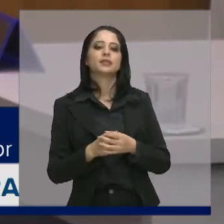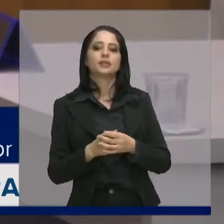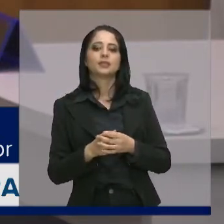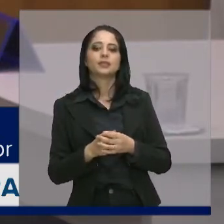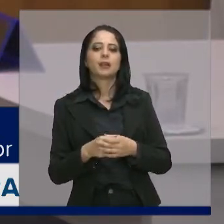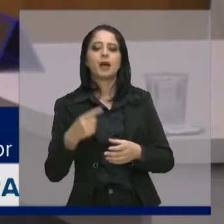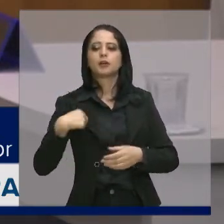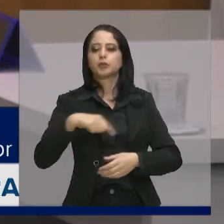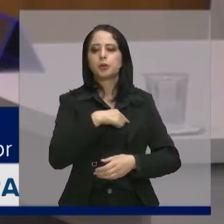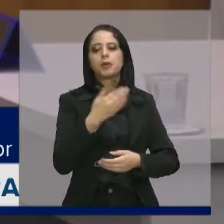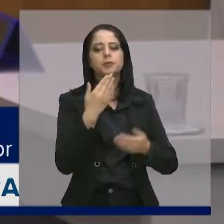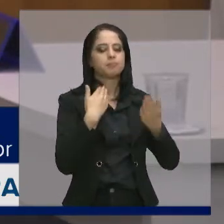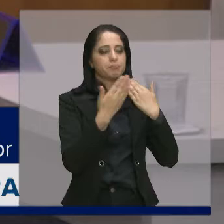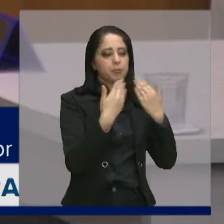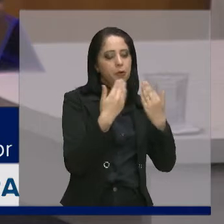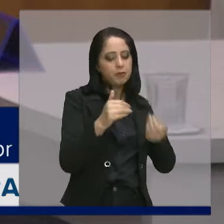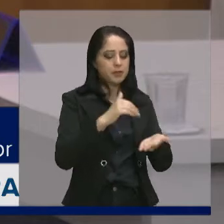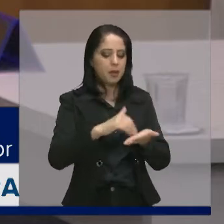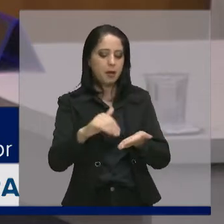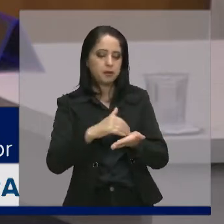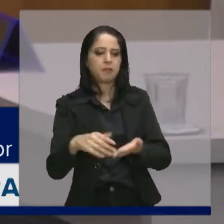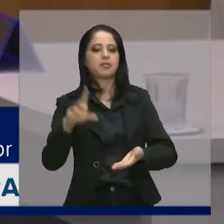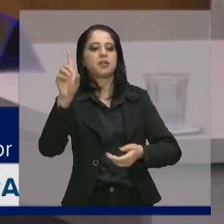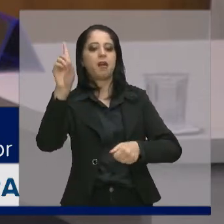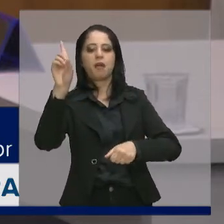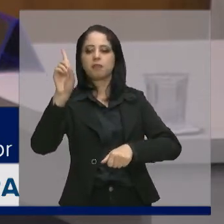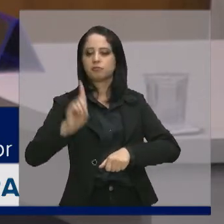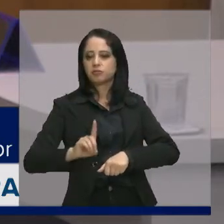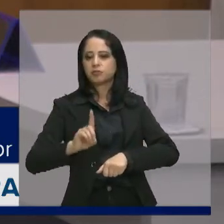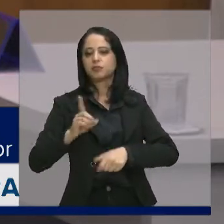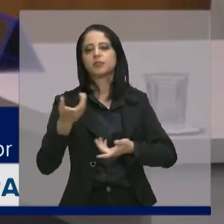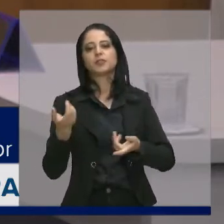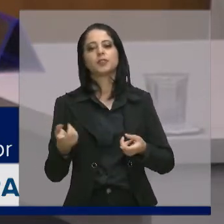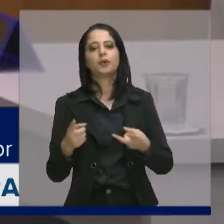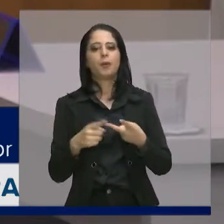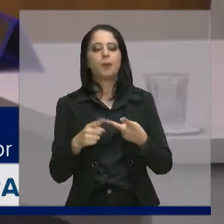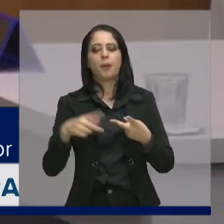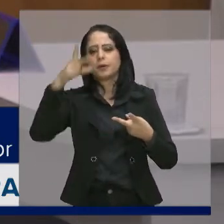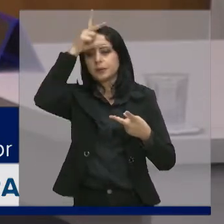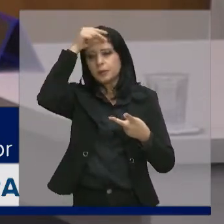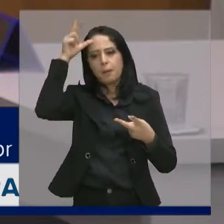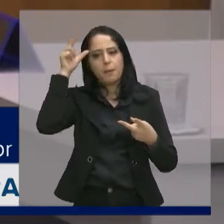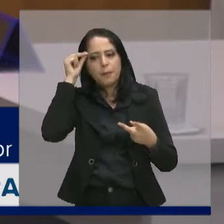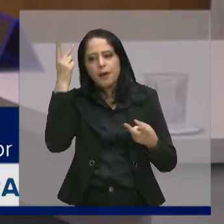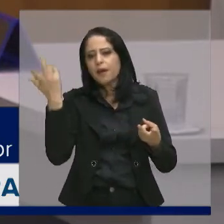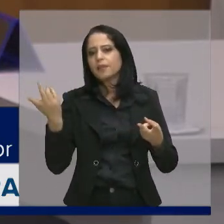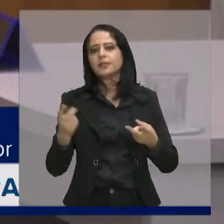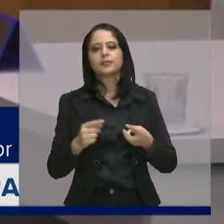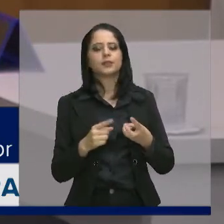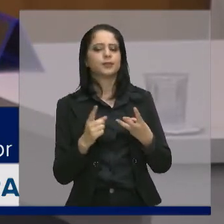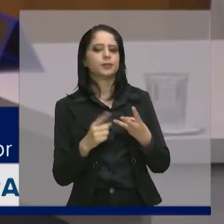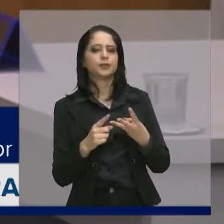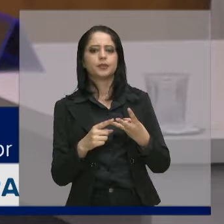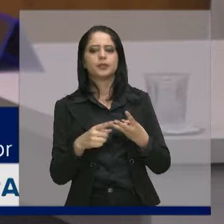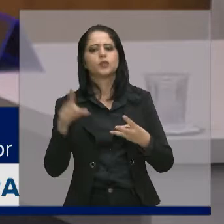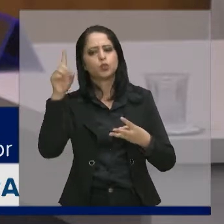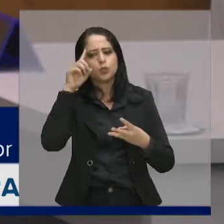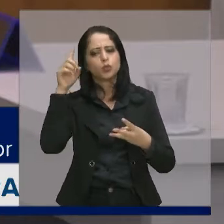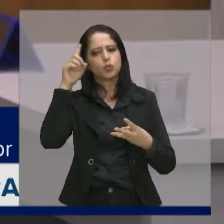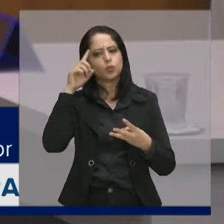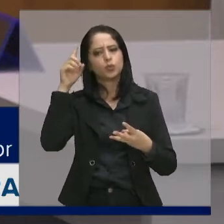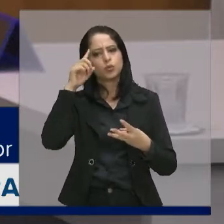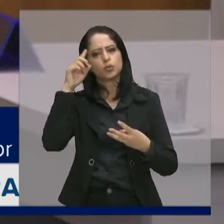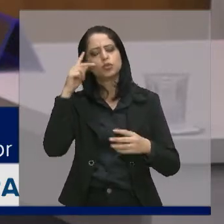com secretários, com diretores da prefeitura, nesse dia a dia da